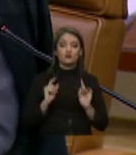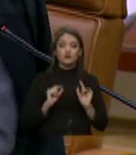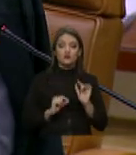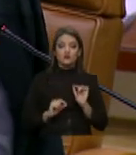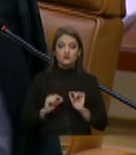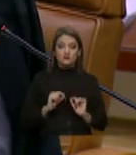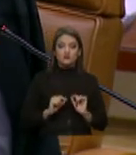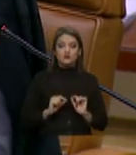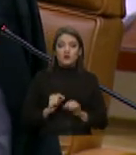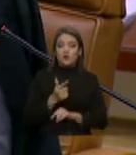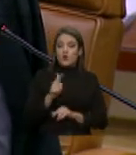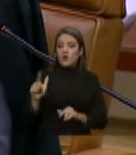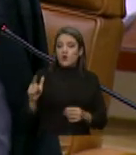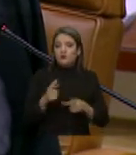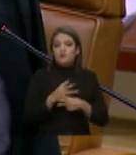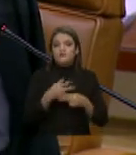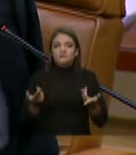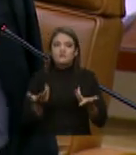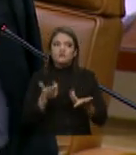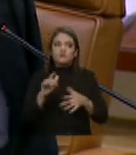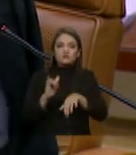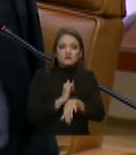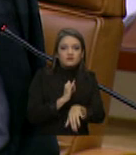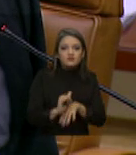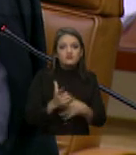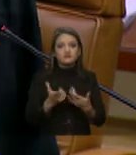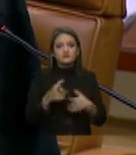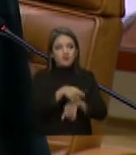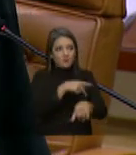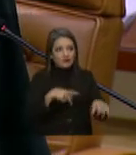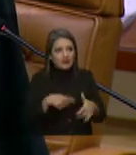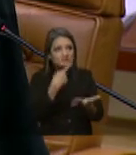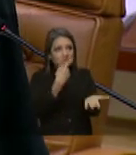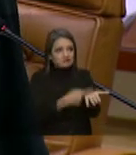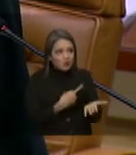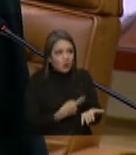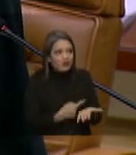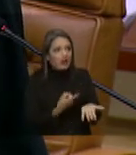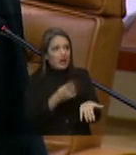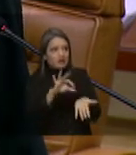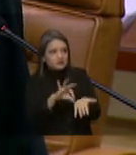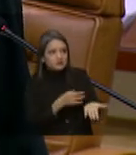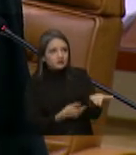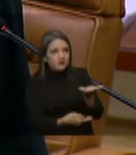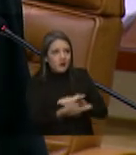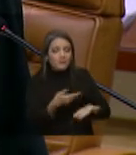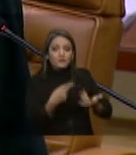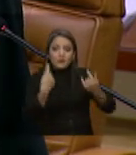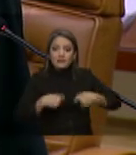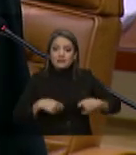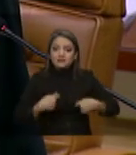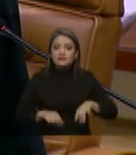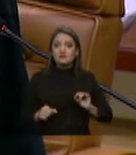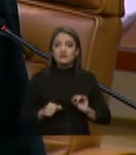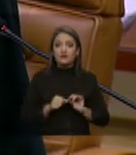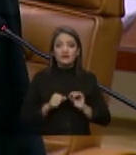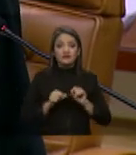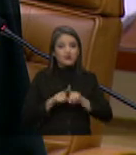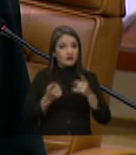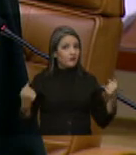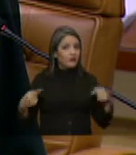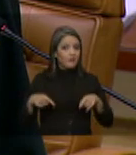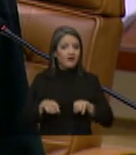claro que outras medidas de cooperação quando possíveis devem ser adotadas e forma eu diria paralela